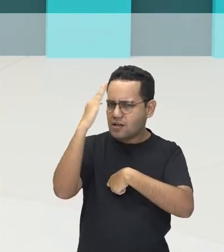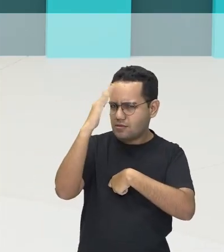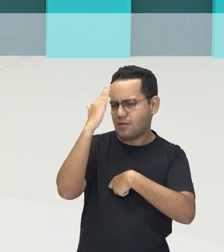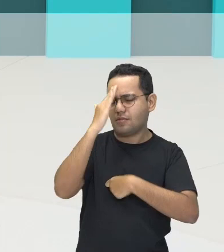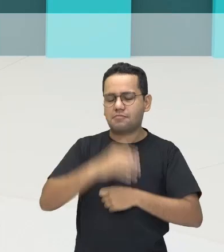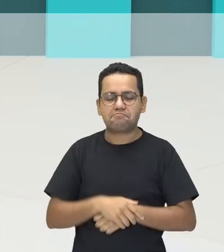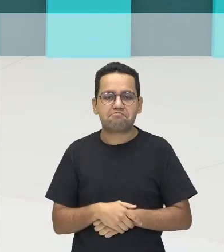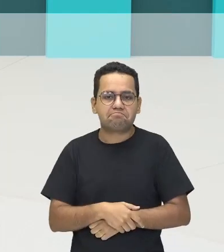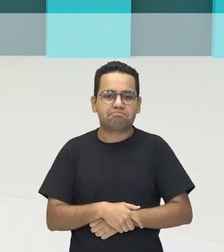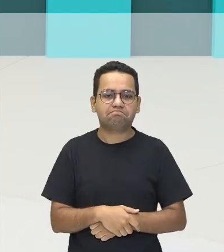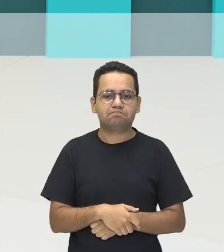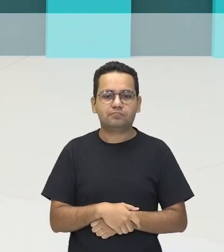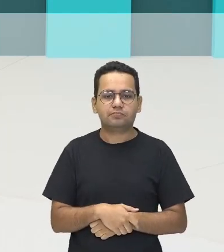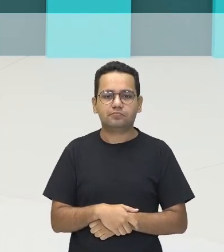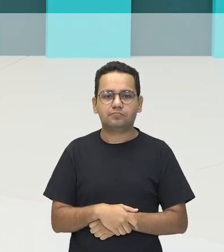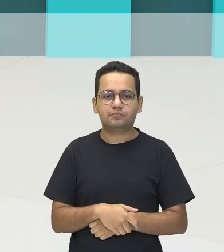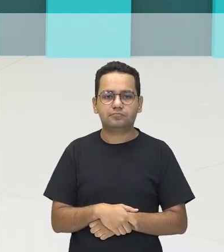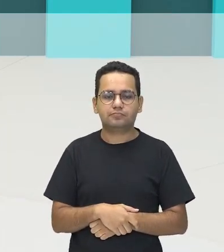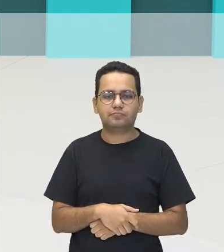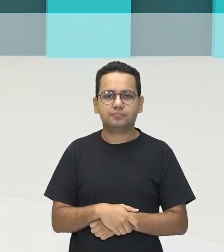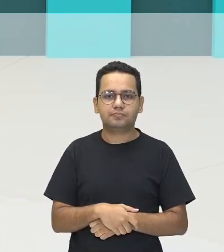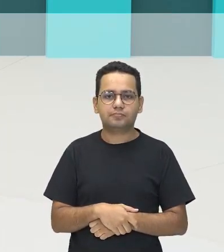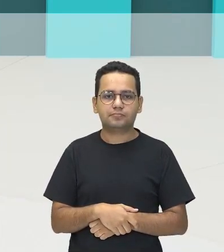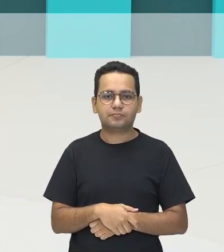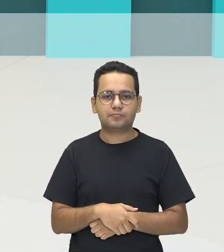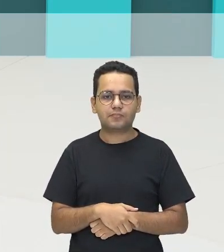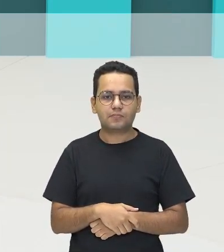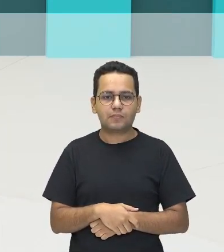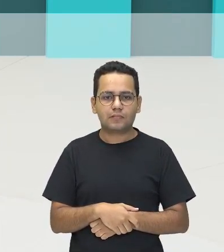aí. Vamos ver a continuação do texto?